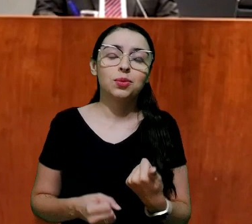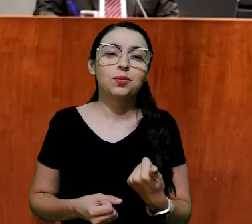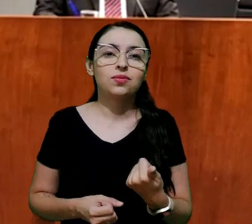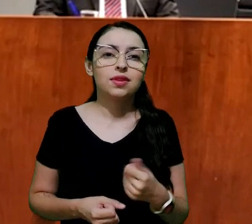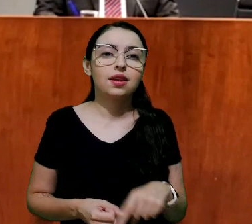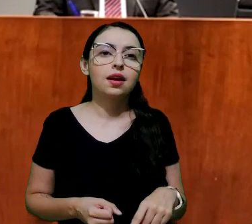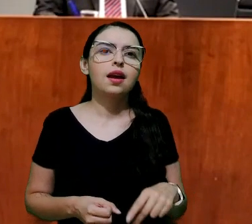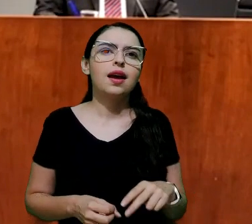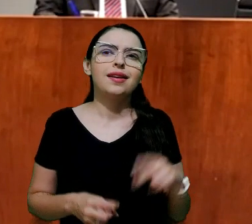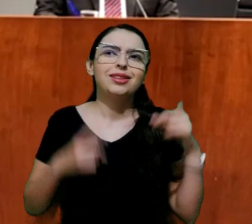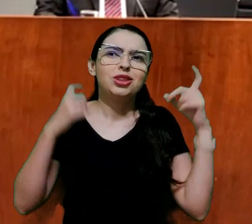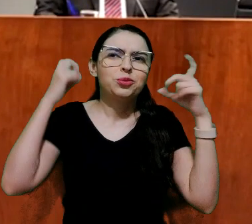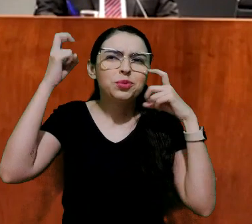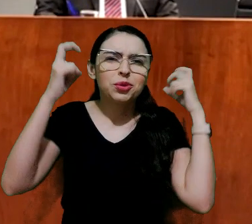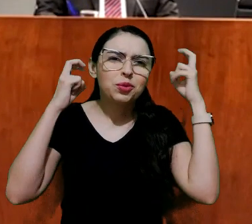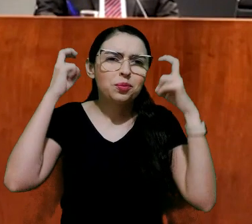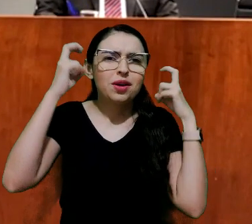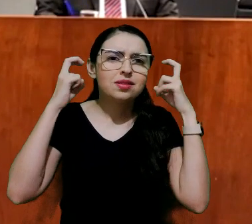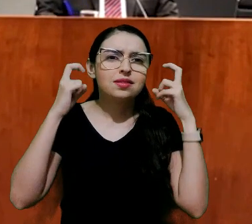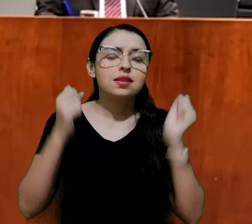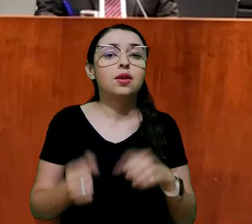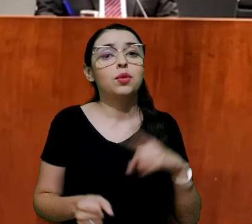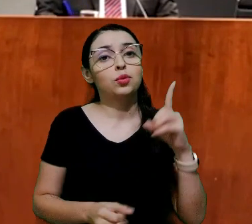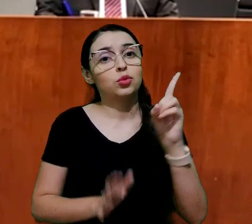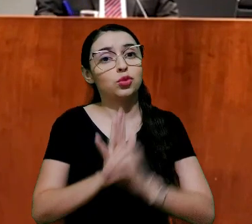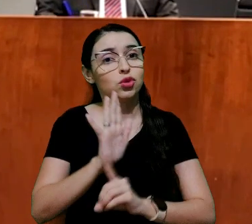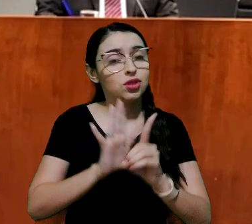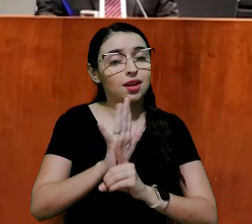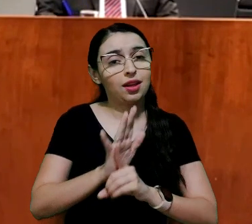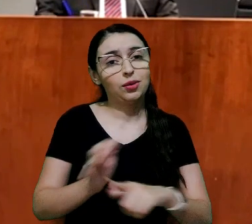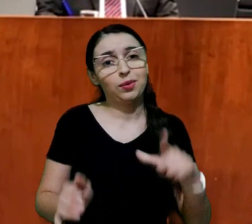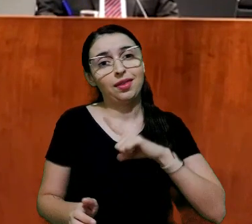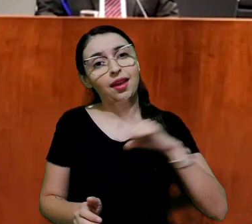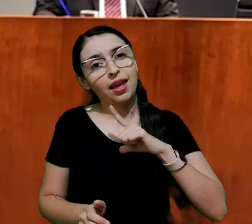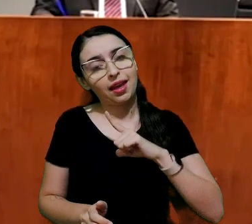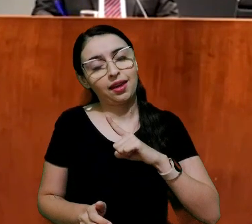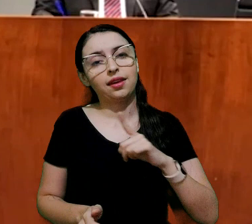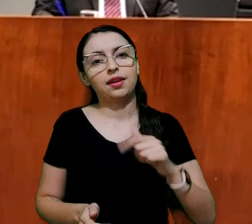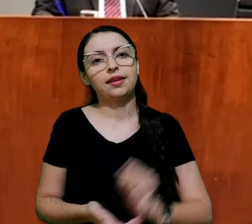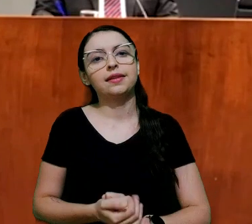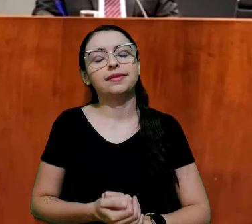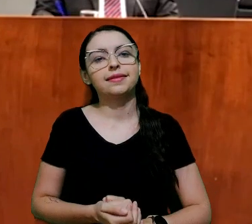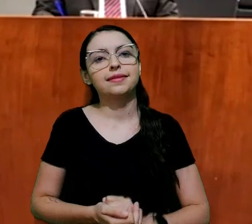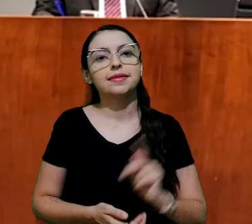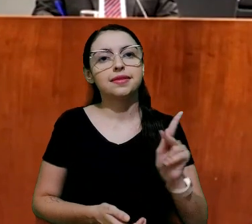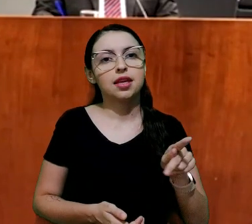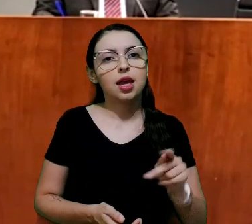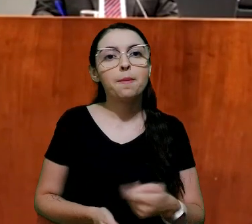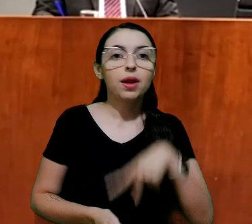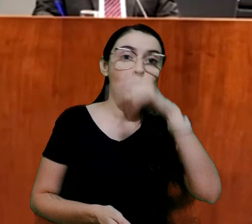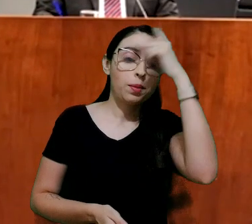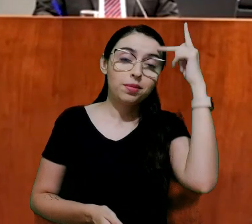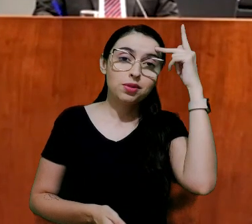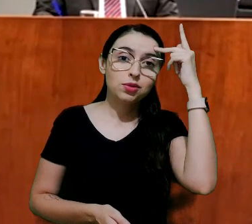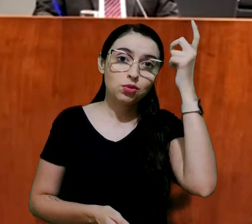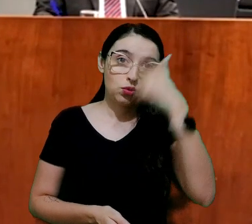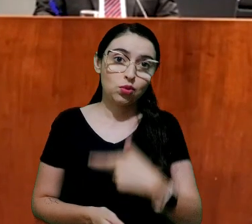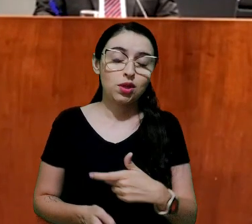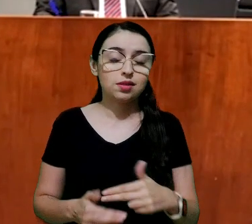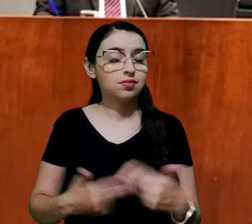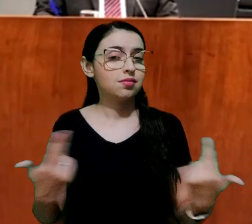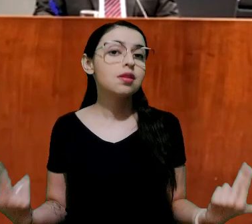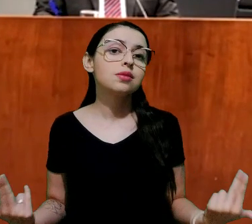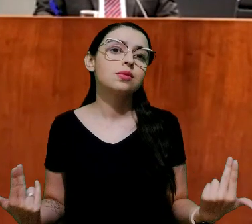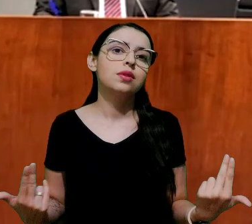que o direito tem ou deve ter necessariamente com a pessoa e com as suas coisas, com seus bens, com